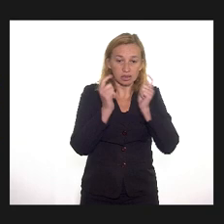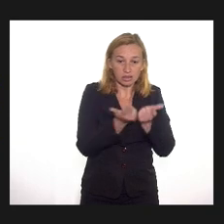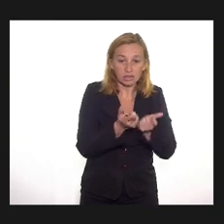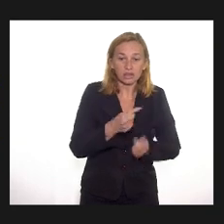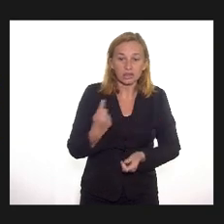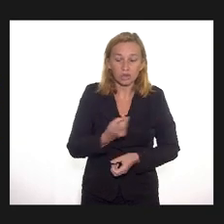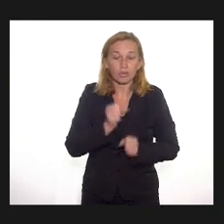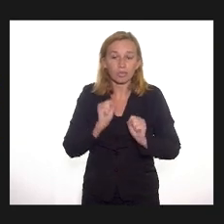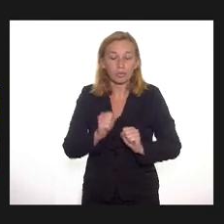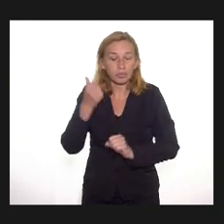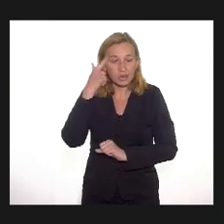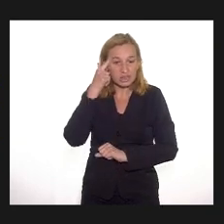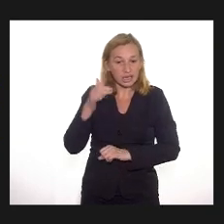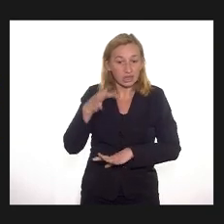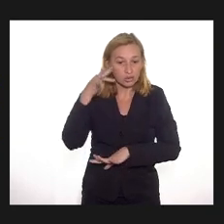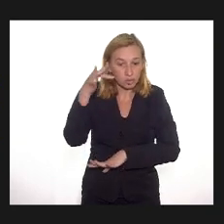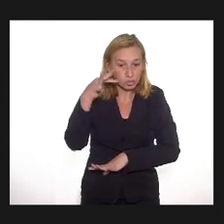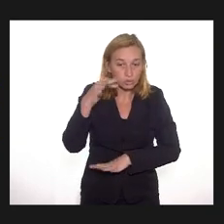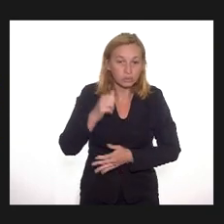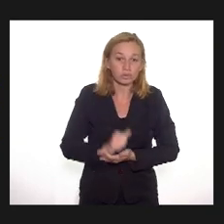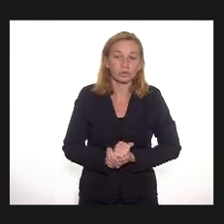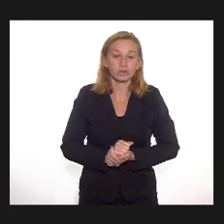possamos pensar no futuro e estabelecer